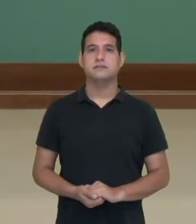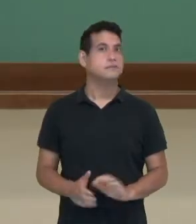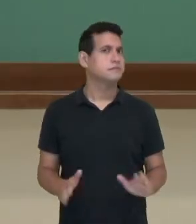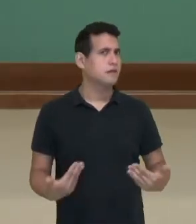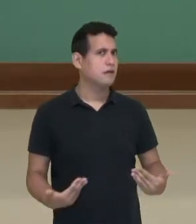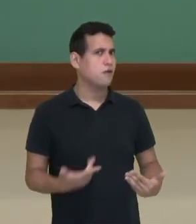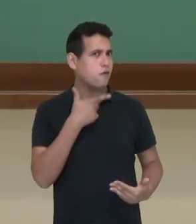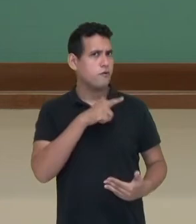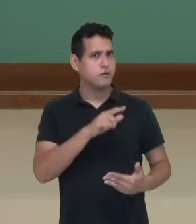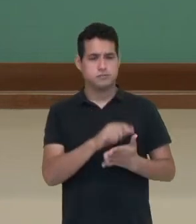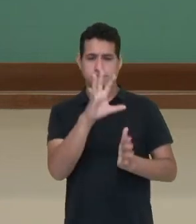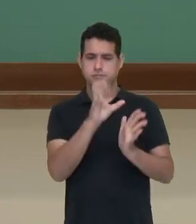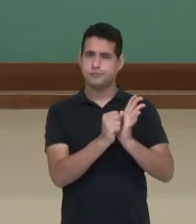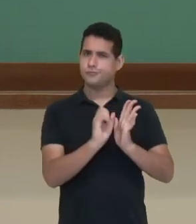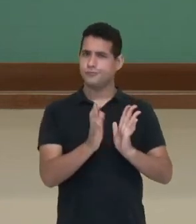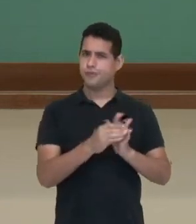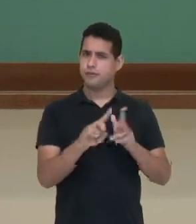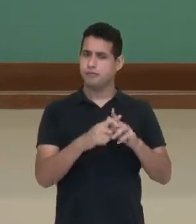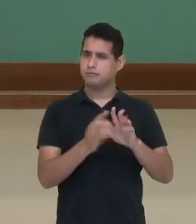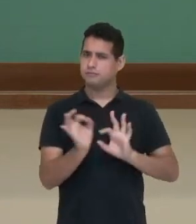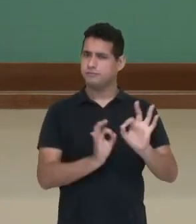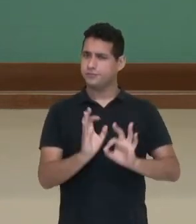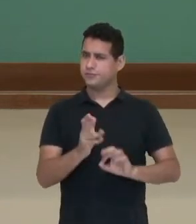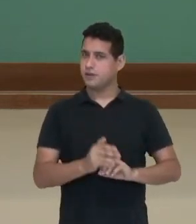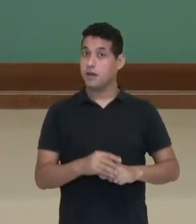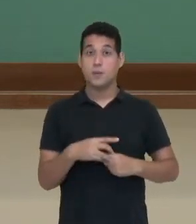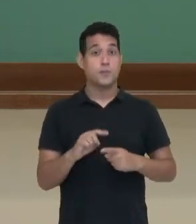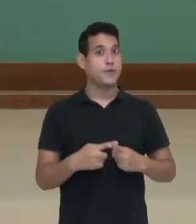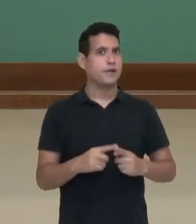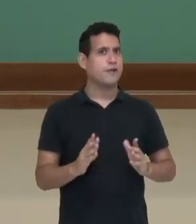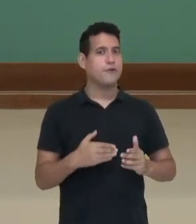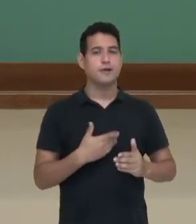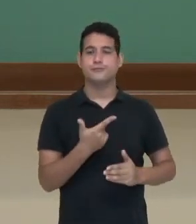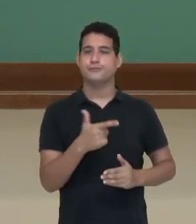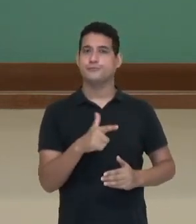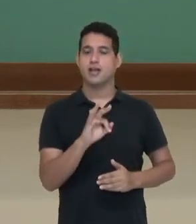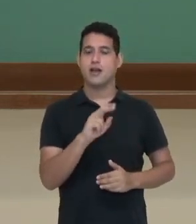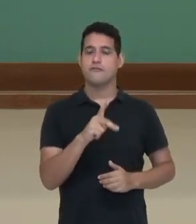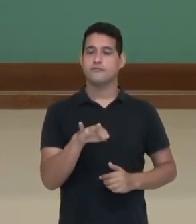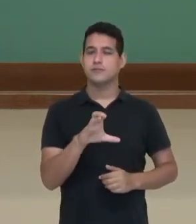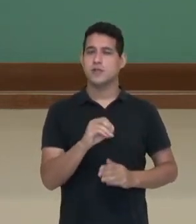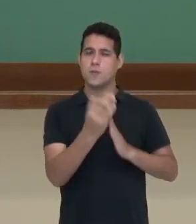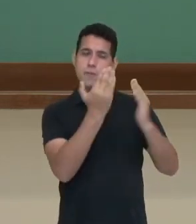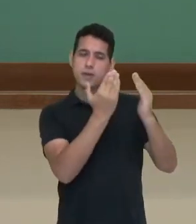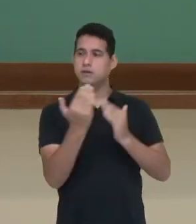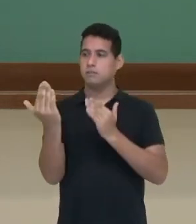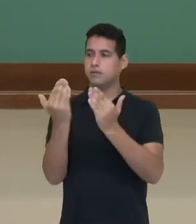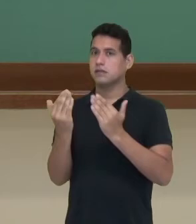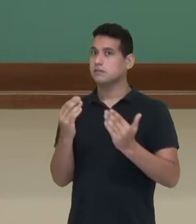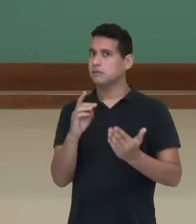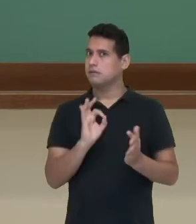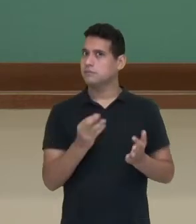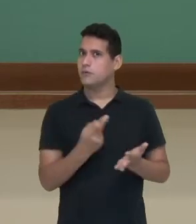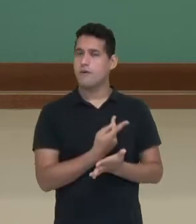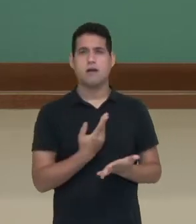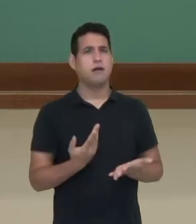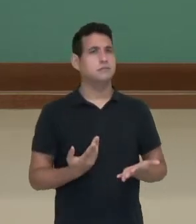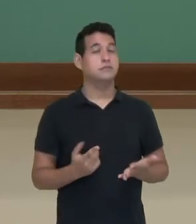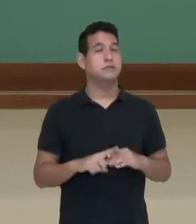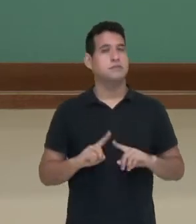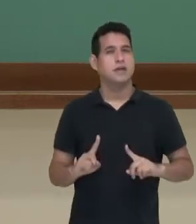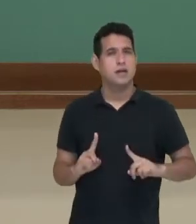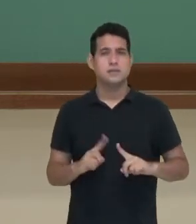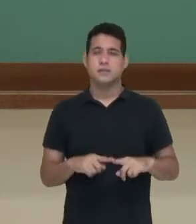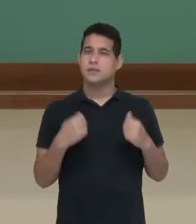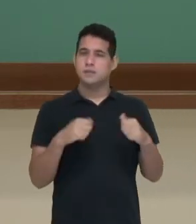E daí, conseguiu registrar, mexer em alguma coisa aí? Porque dessa vez nós não temos a função para comparar se realmente acertamos, né? Mas